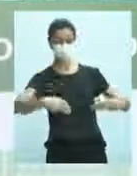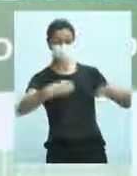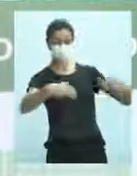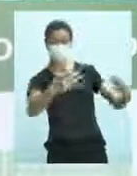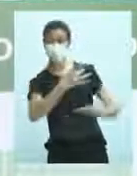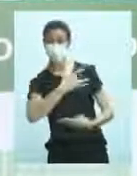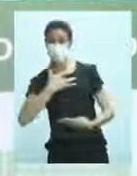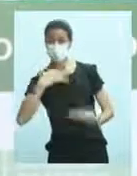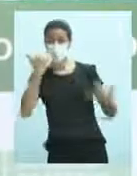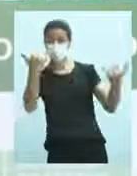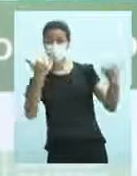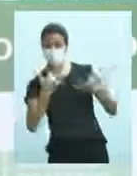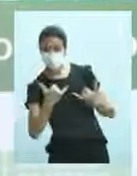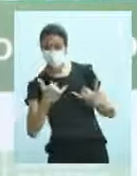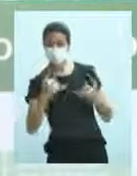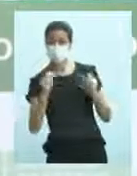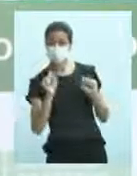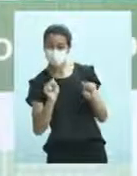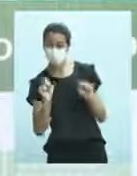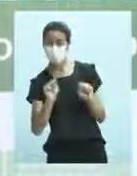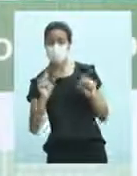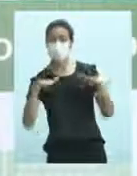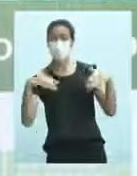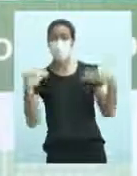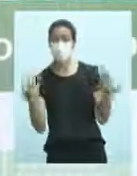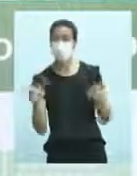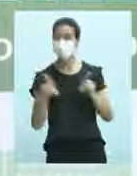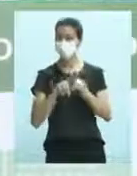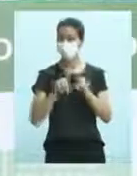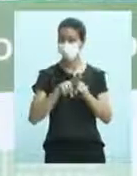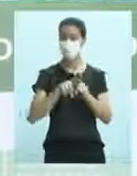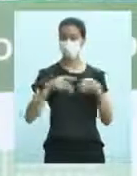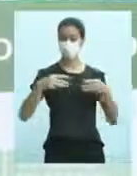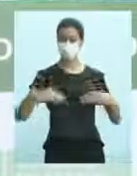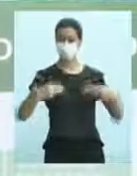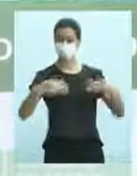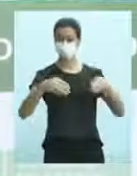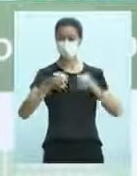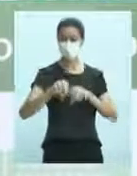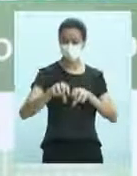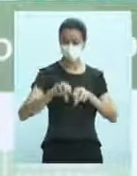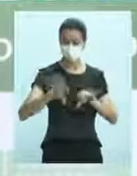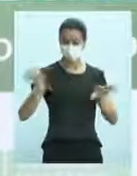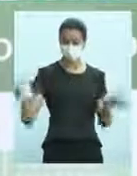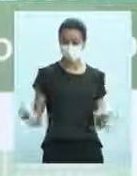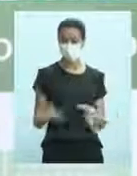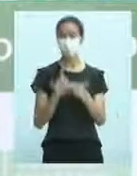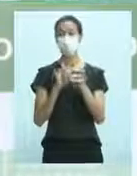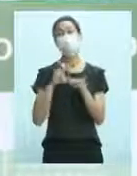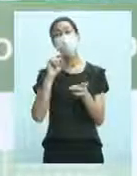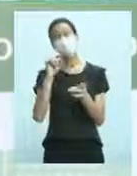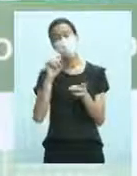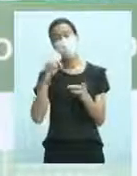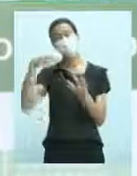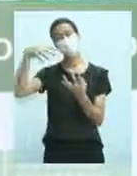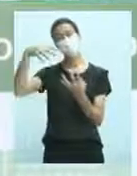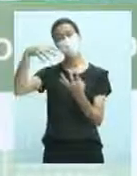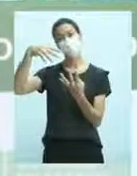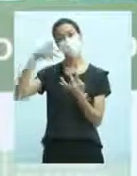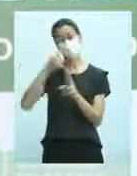saúde e do ministério da educação e parceria com universidade federal da grande dourados